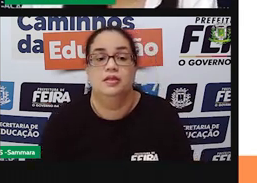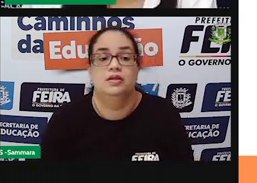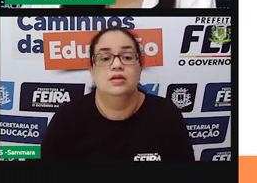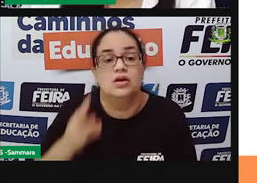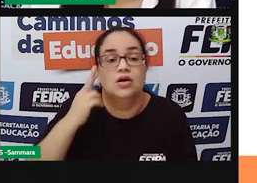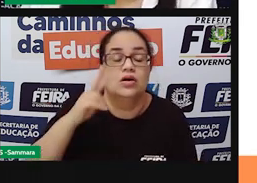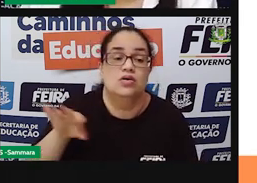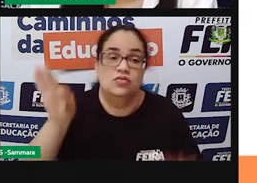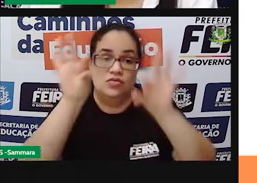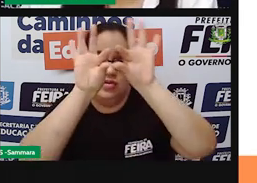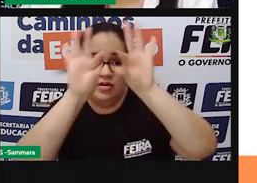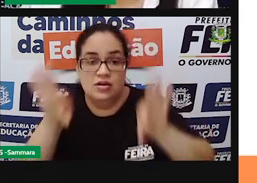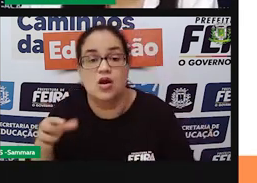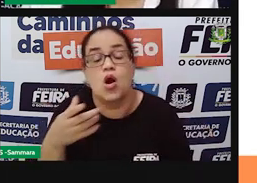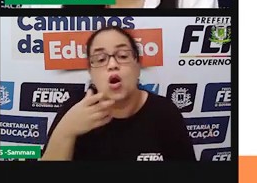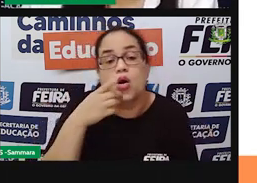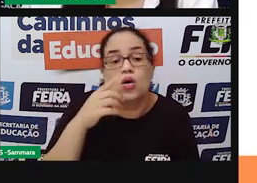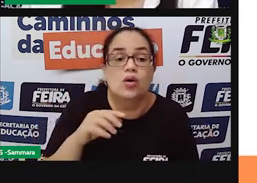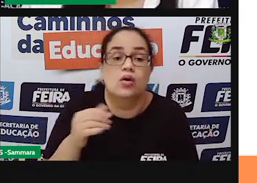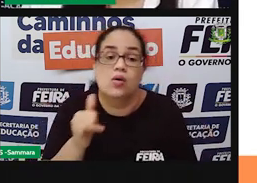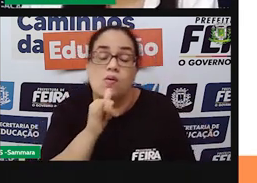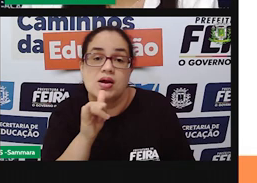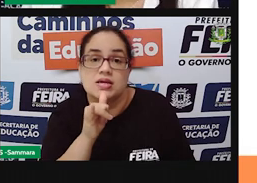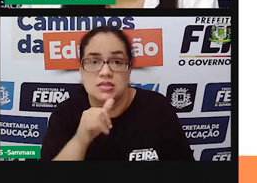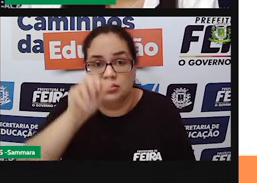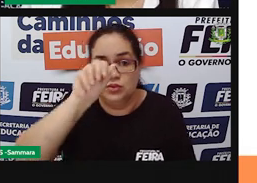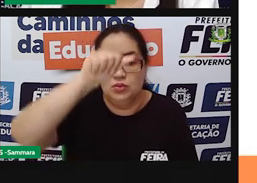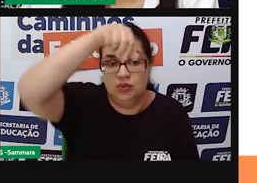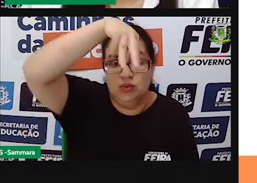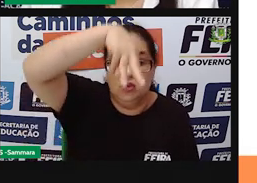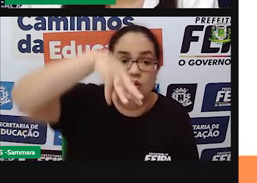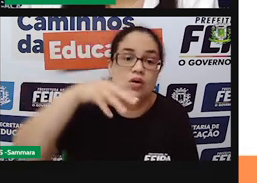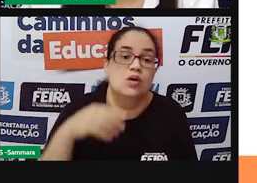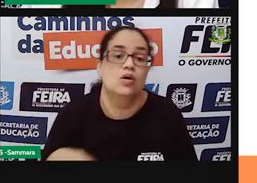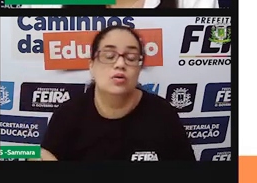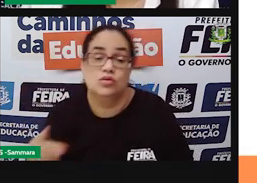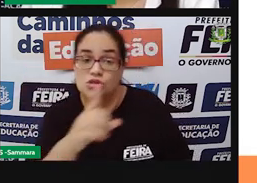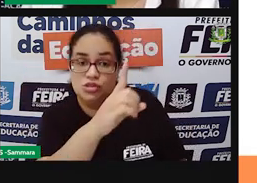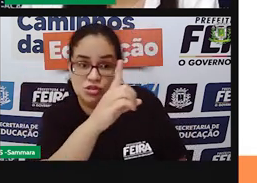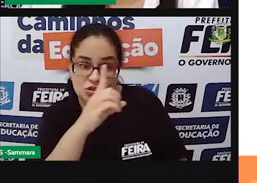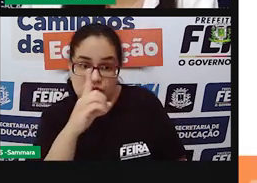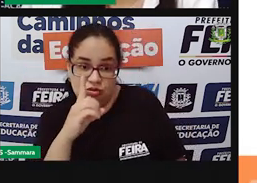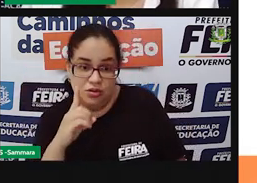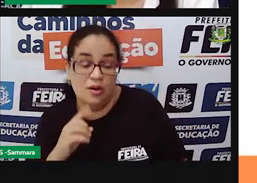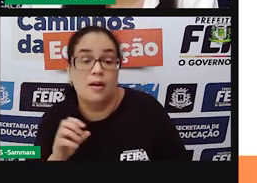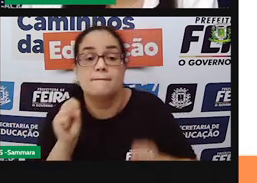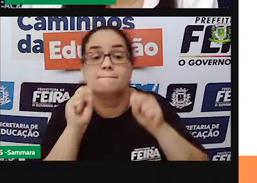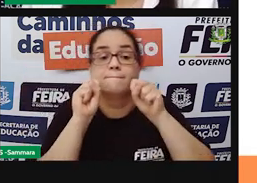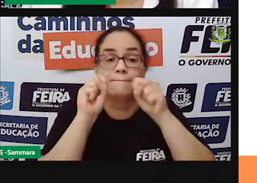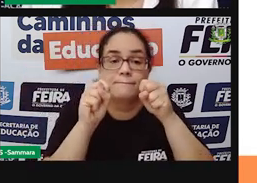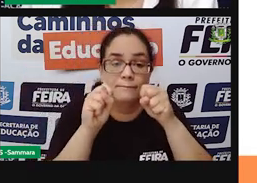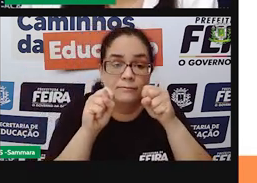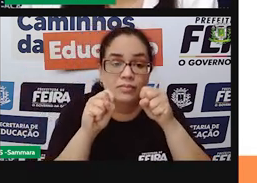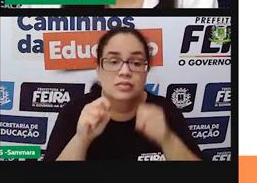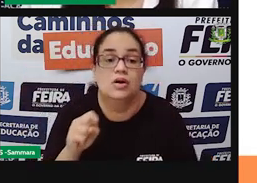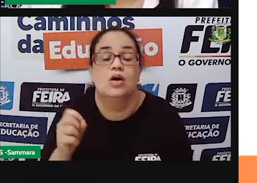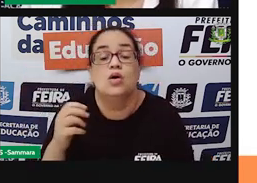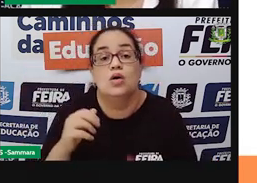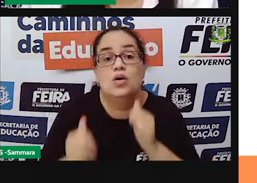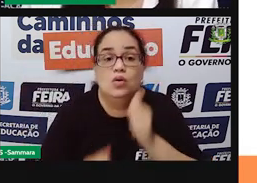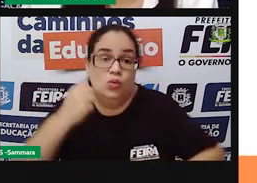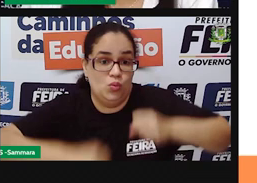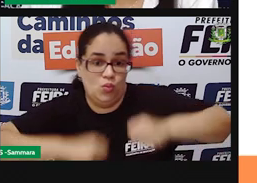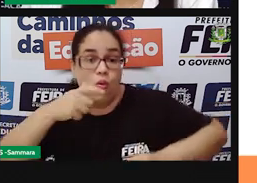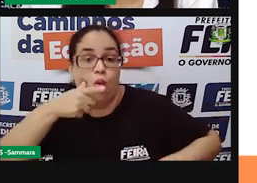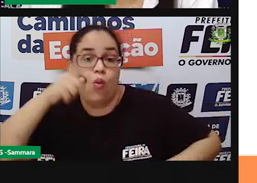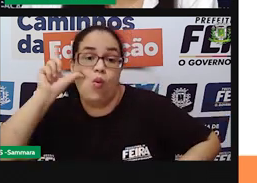forma prática. Exemplos com am. Olha só, eles chegaram. Como é que a gente pode colocar dentro de uma frase? Ontem